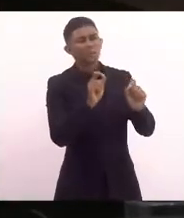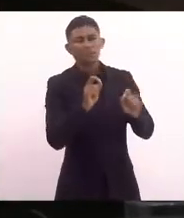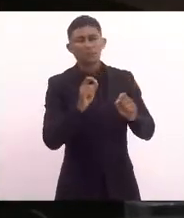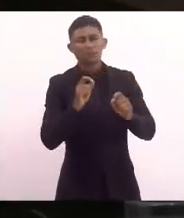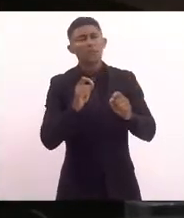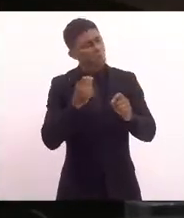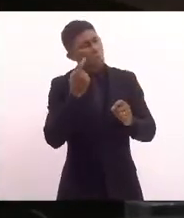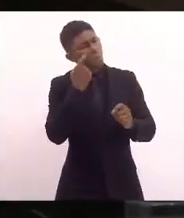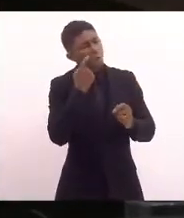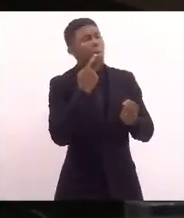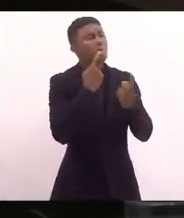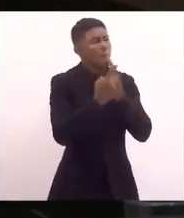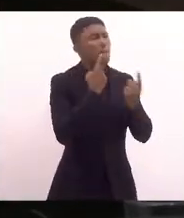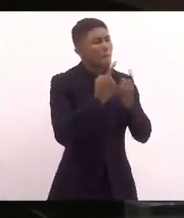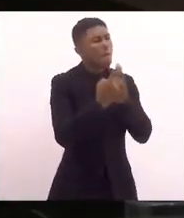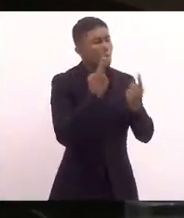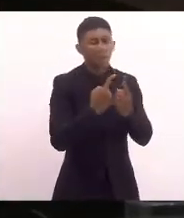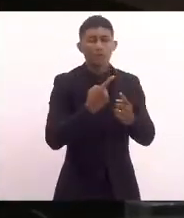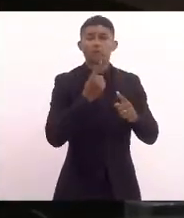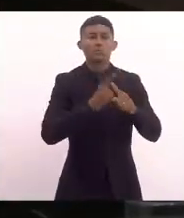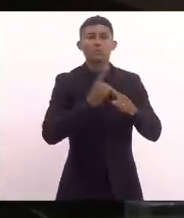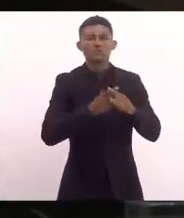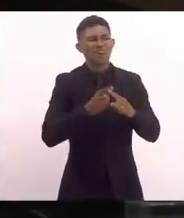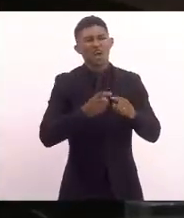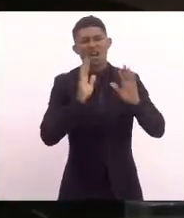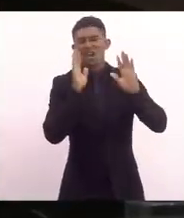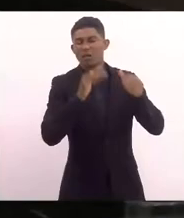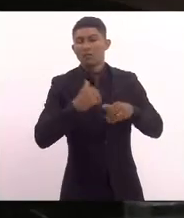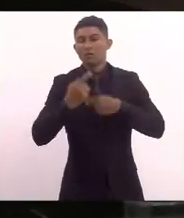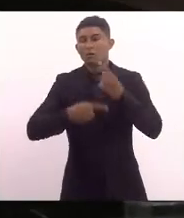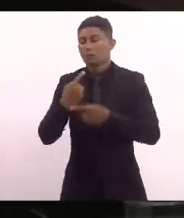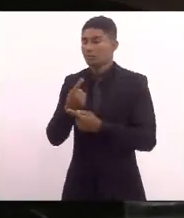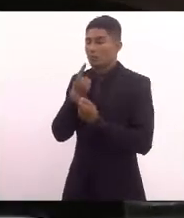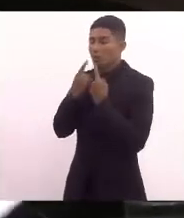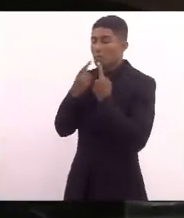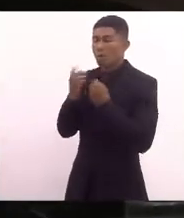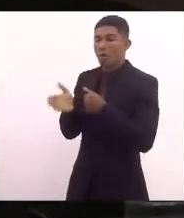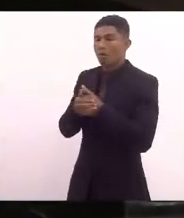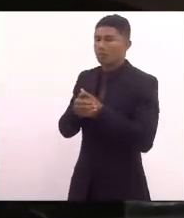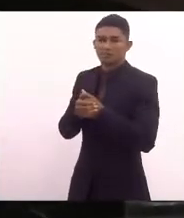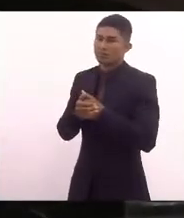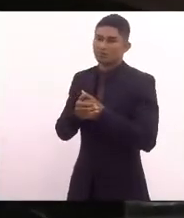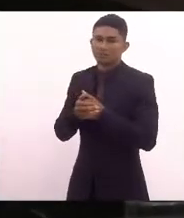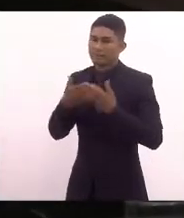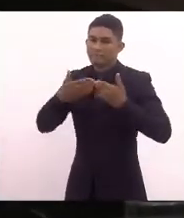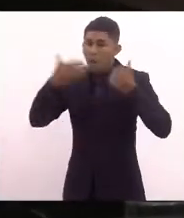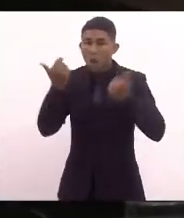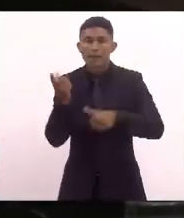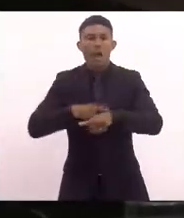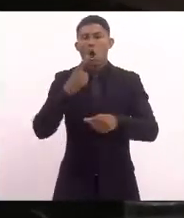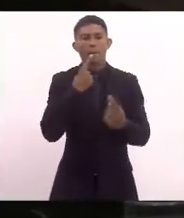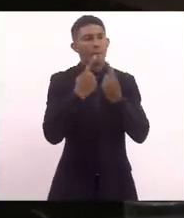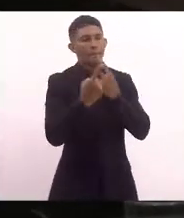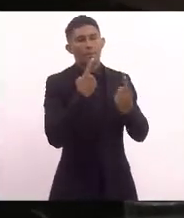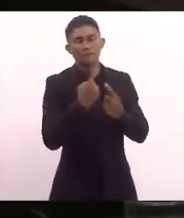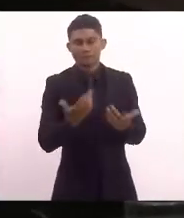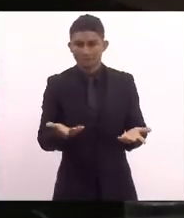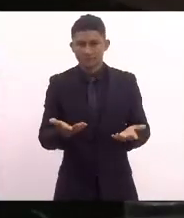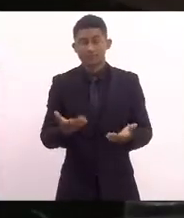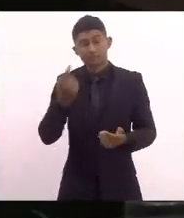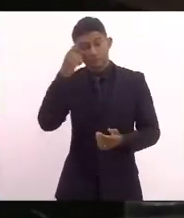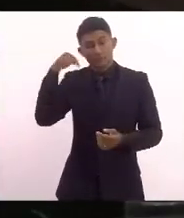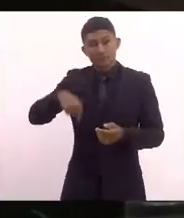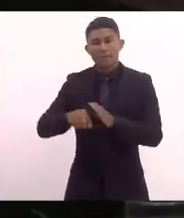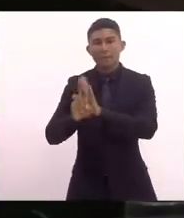ficar falando atrás, né? Então, eu queria usar a palavra do representante do comitê de